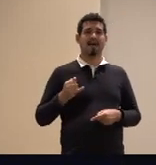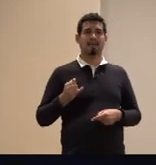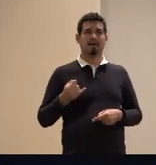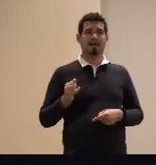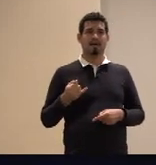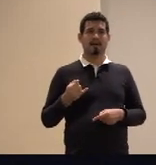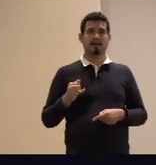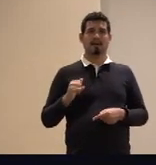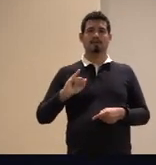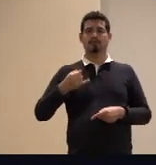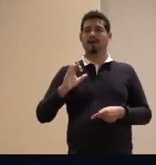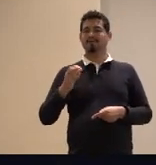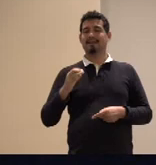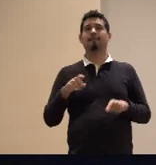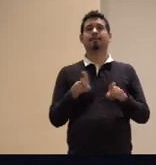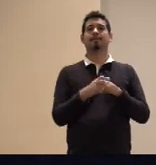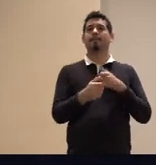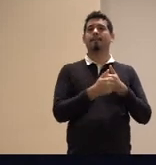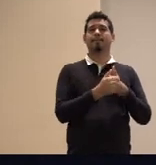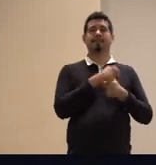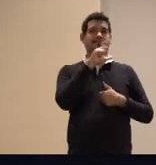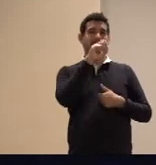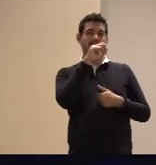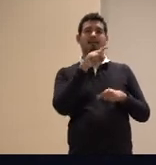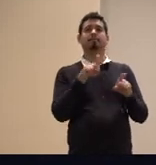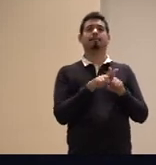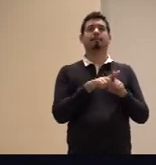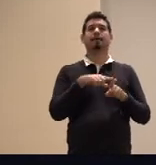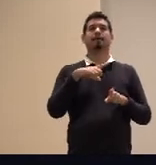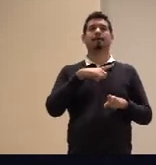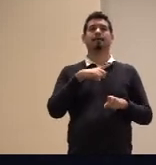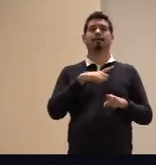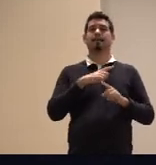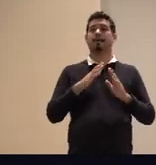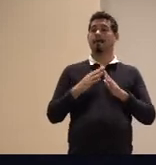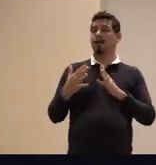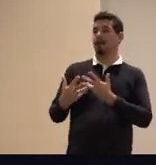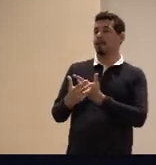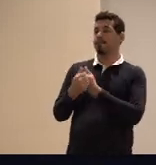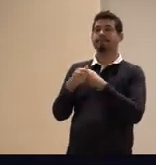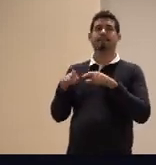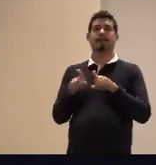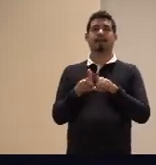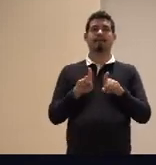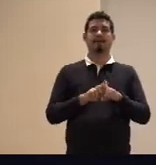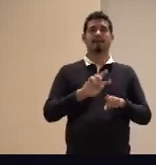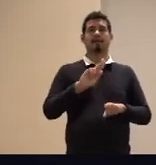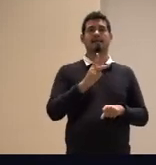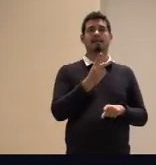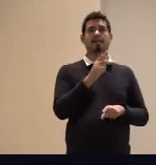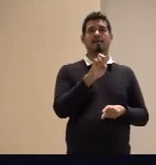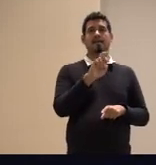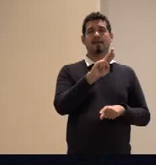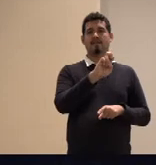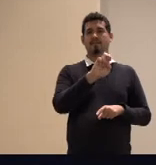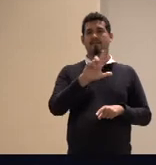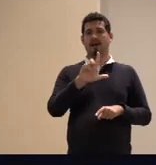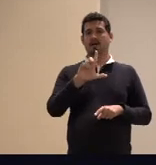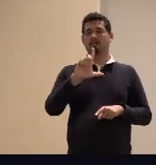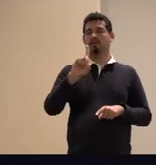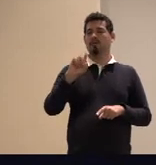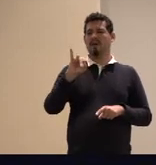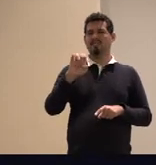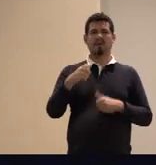perto de Capinzal, que também tem o abrigo, tem Ervaldo Oeste. Então, nós não aceitamos de outros